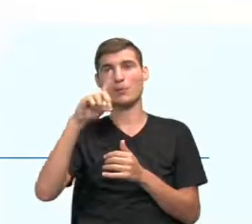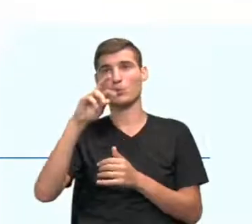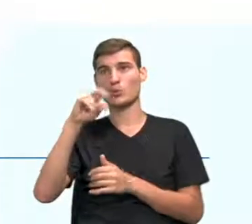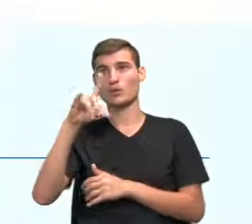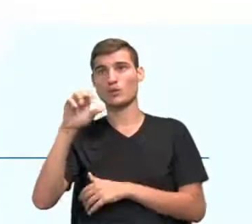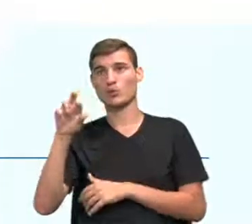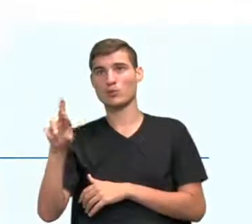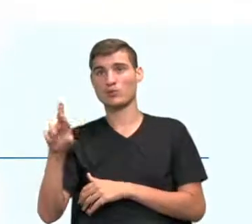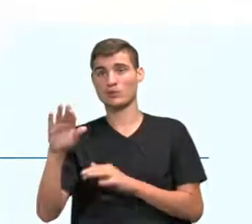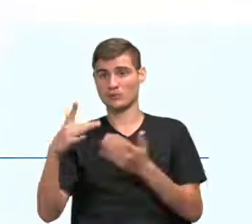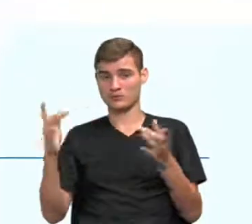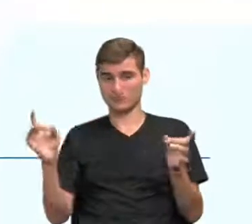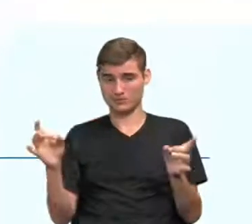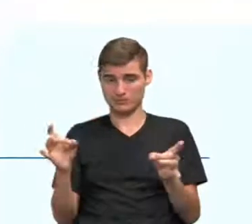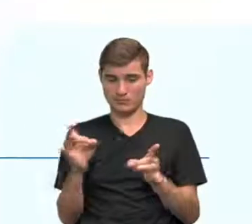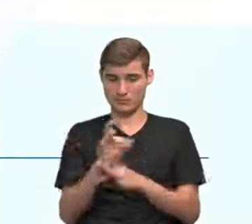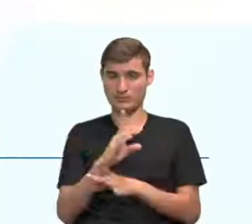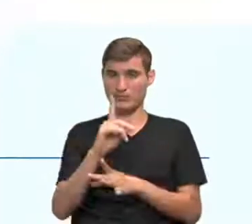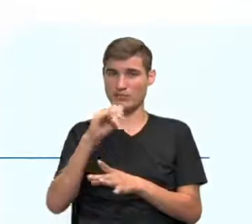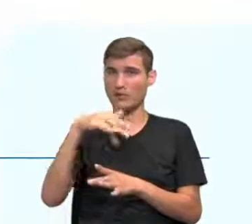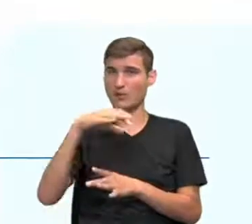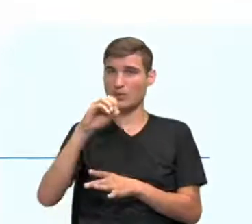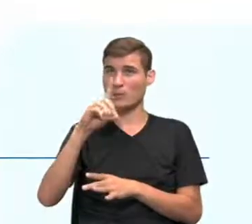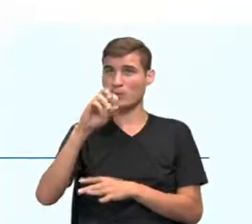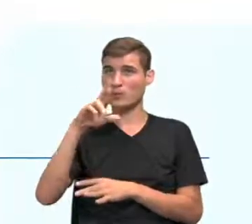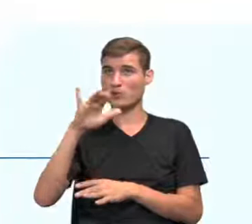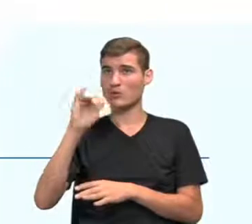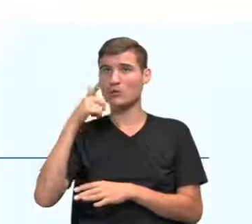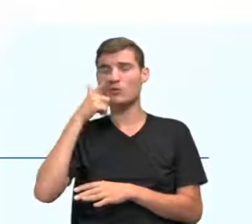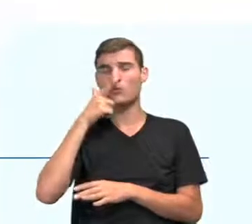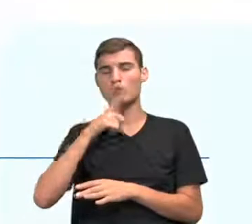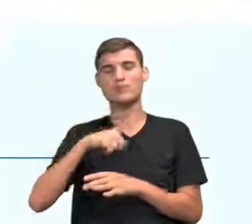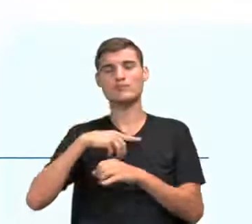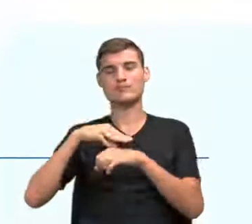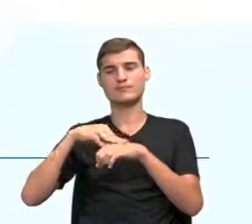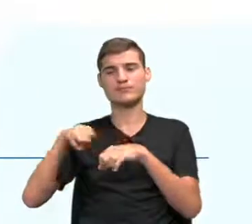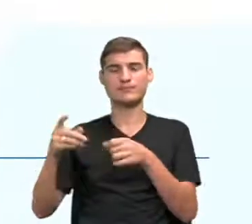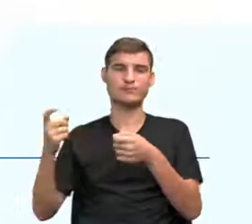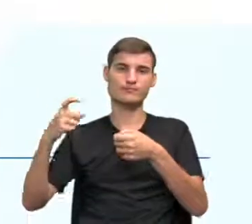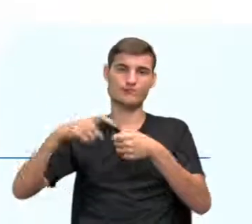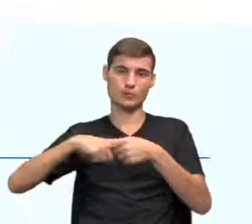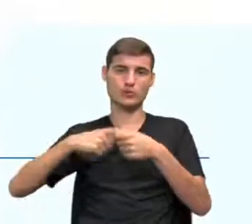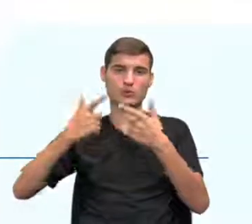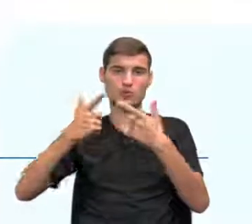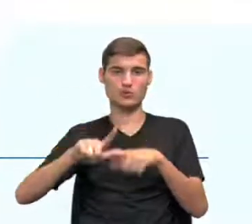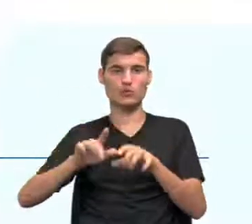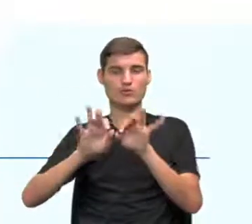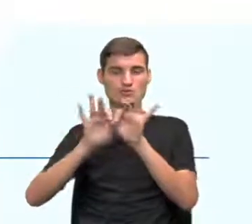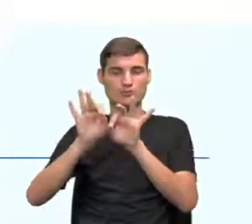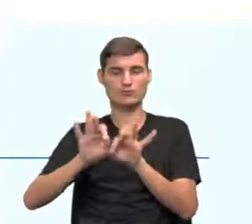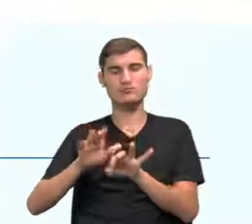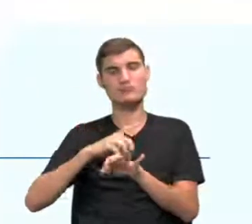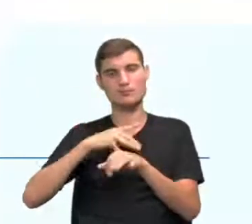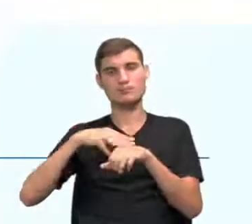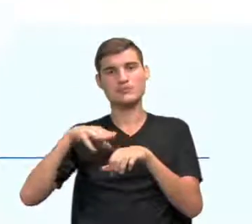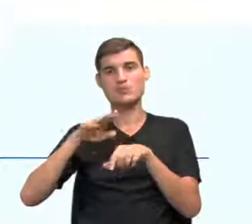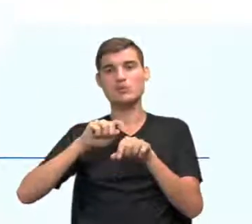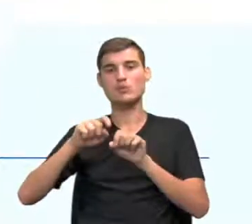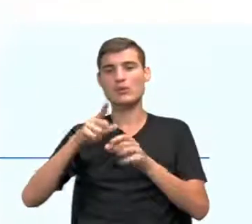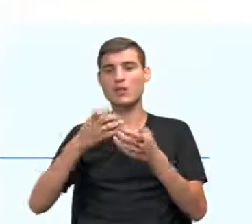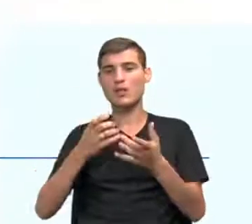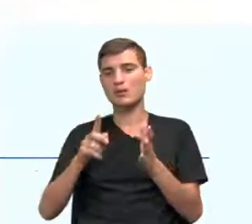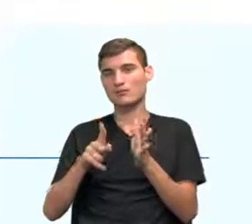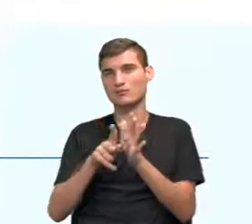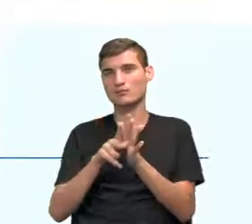e depois que o sinal é demodulado, eu posso então reconstruir a mensagem. E finalmente eu tenho a mensagem que eu quero.